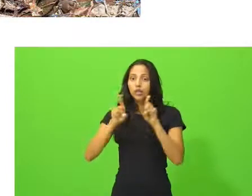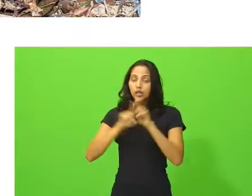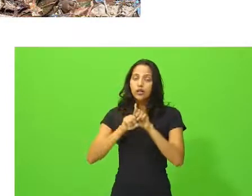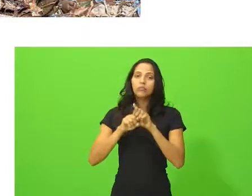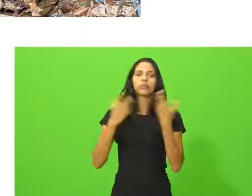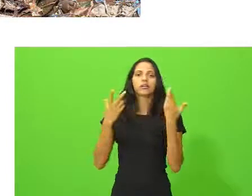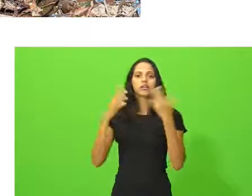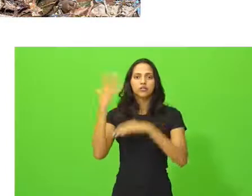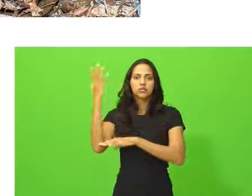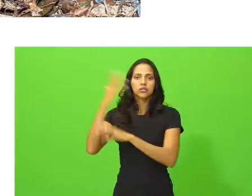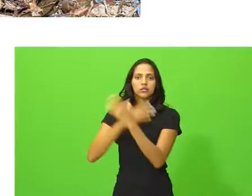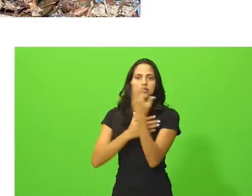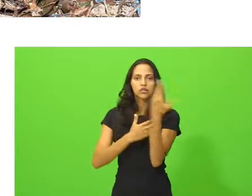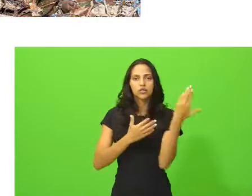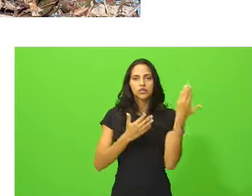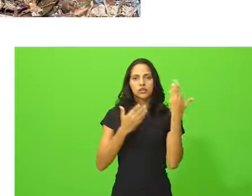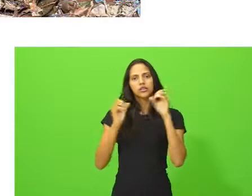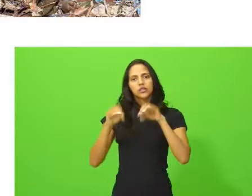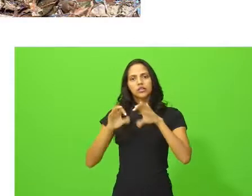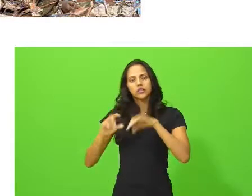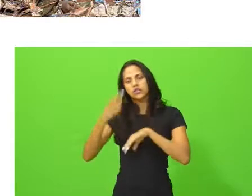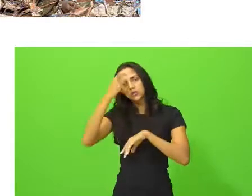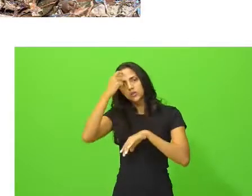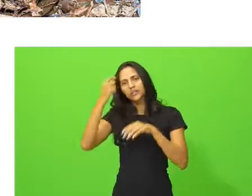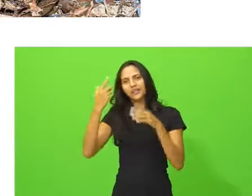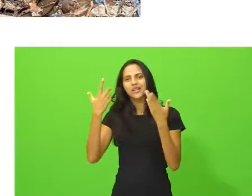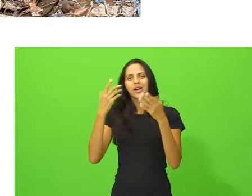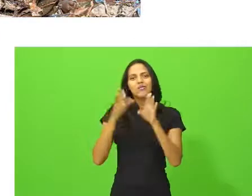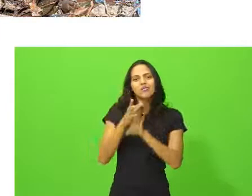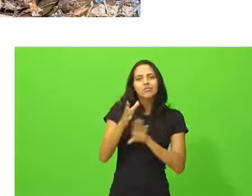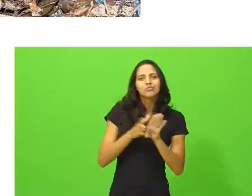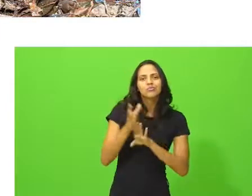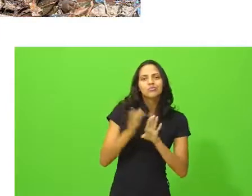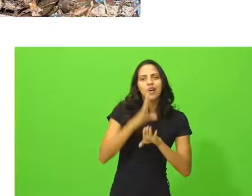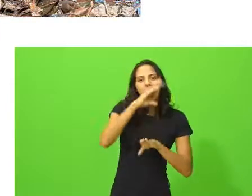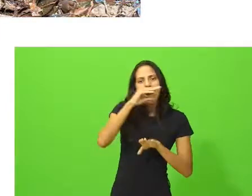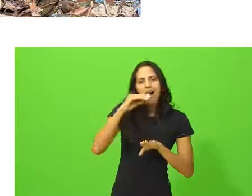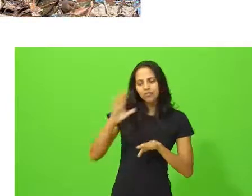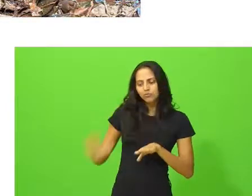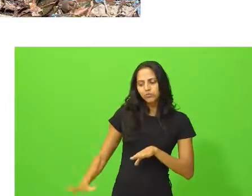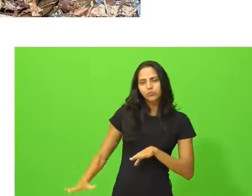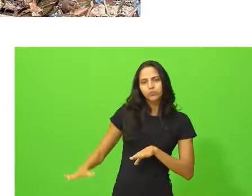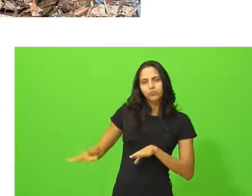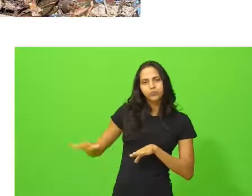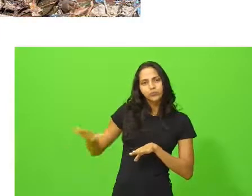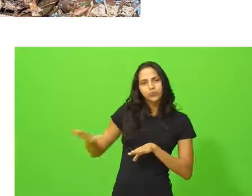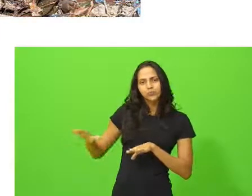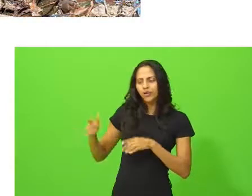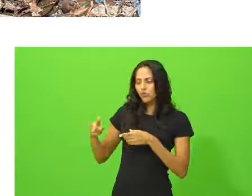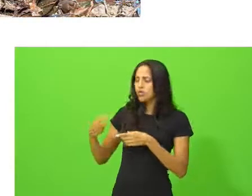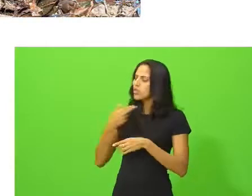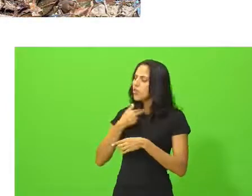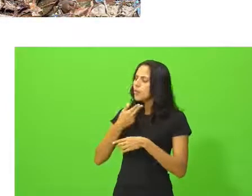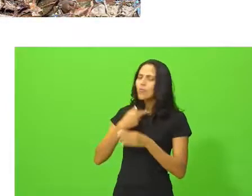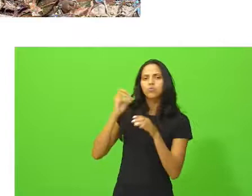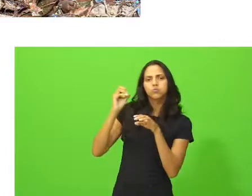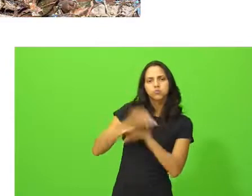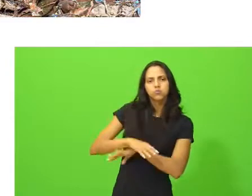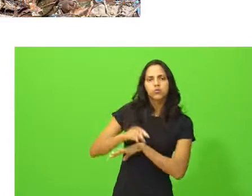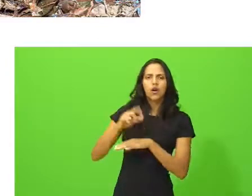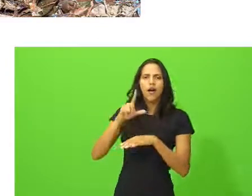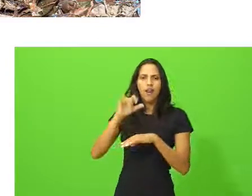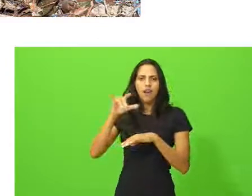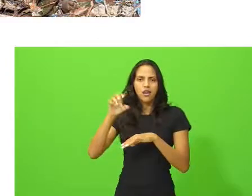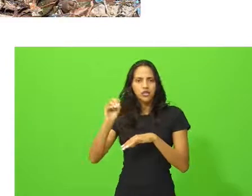educação ambiental, partindo lá desde os menores, né, desde a educação infantil, por exemplo, é possível que esse quadro venha